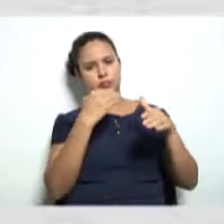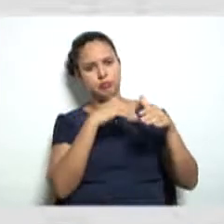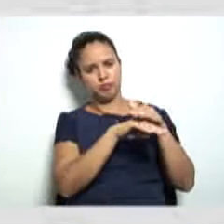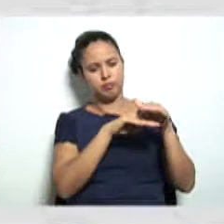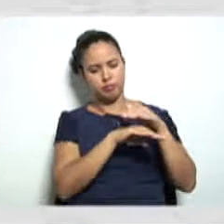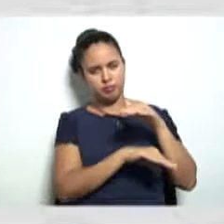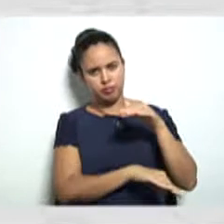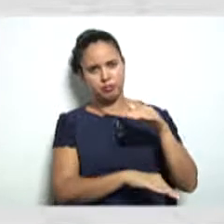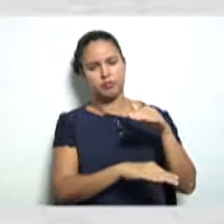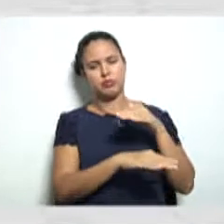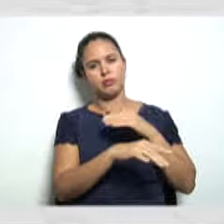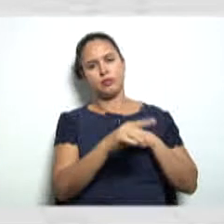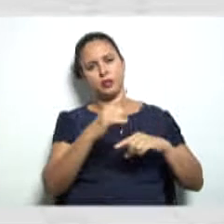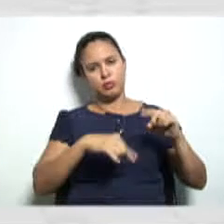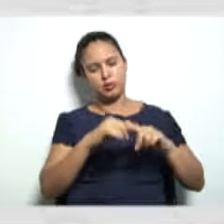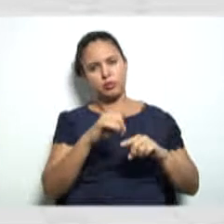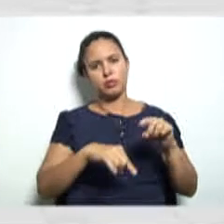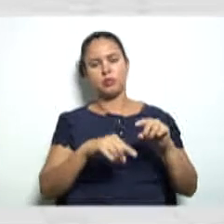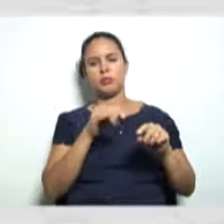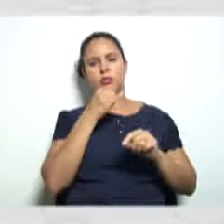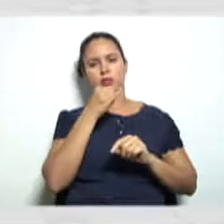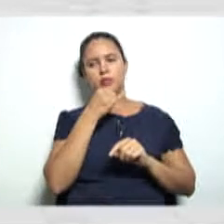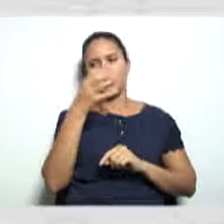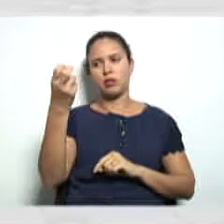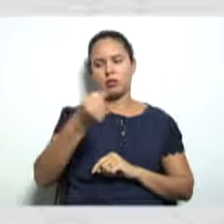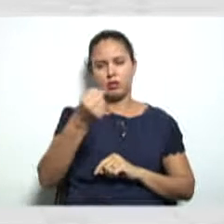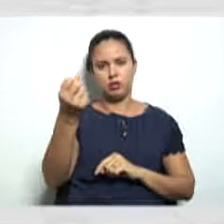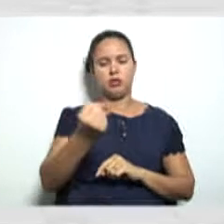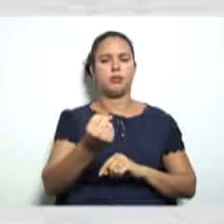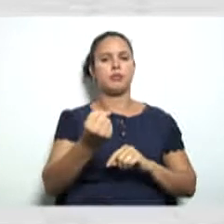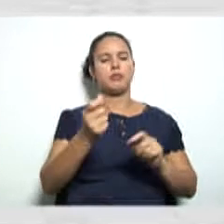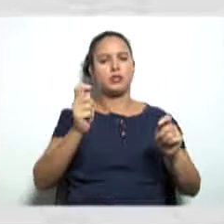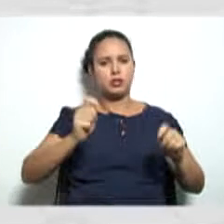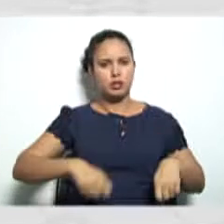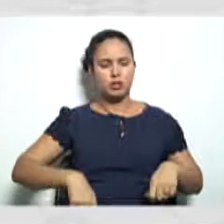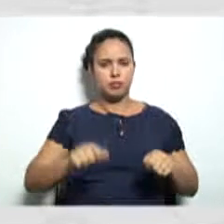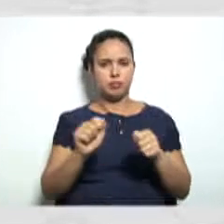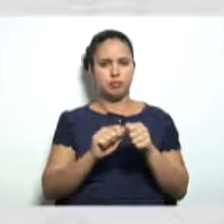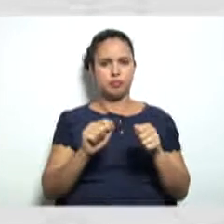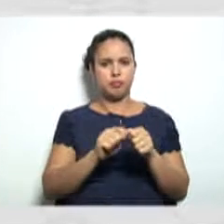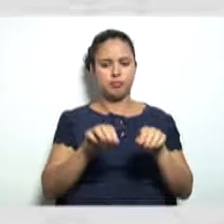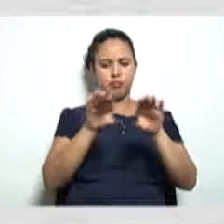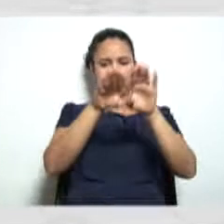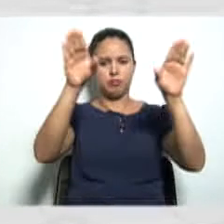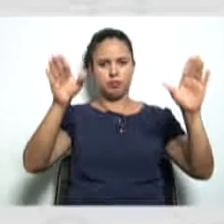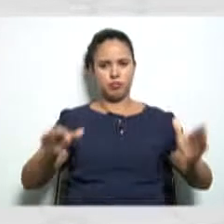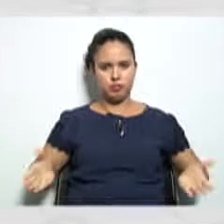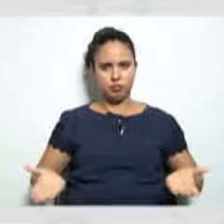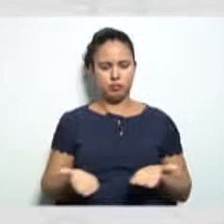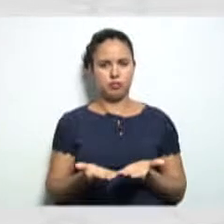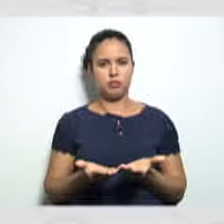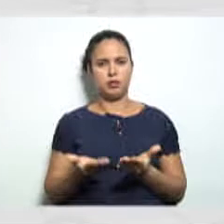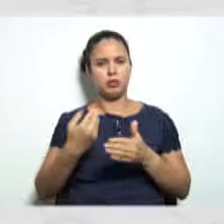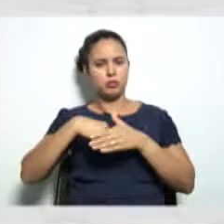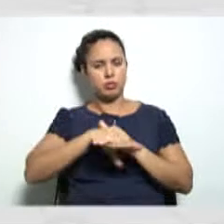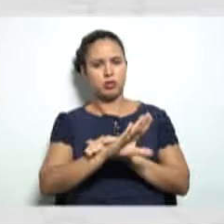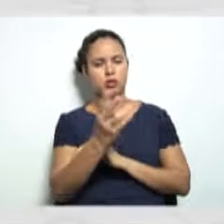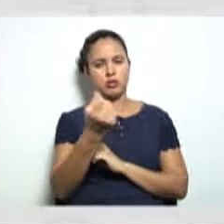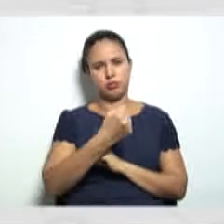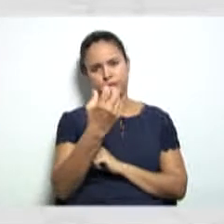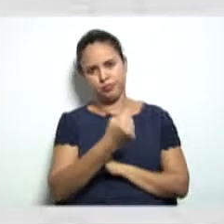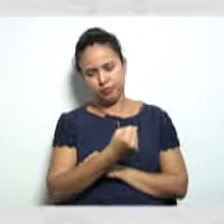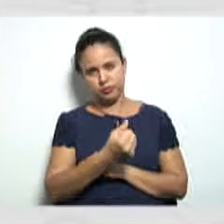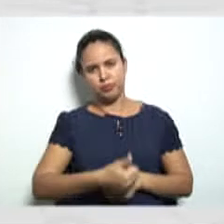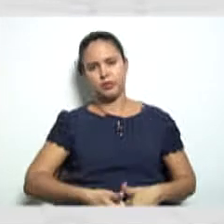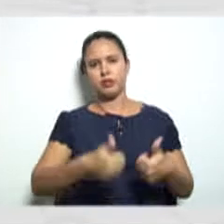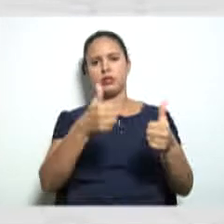do leite, a gente pode estar falando de fazer um tanque que vai manter o leite armazenado e resfriado por mais tempo, né? Ou até um cerealista